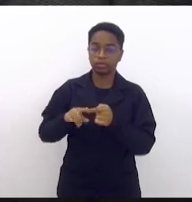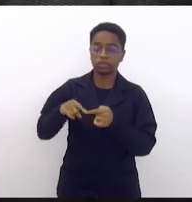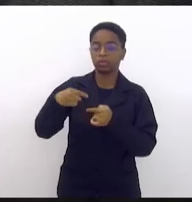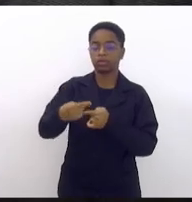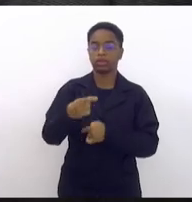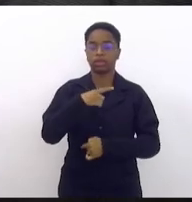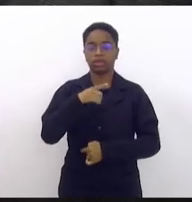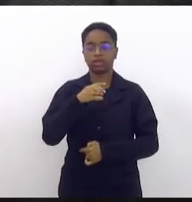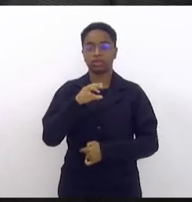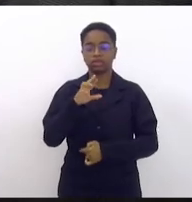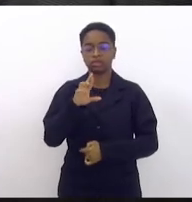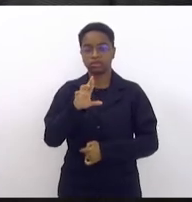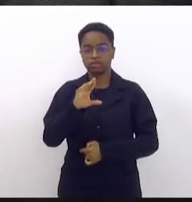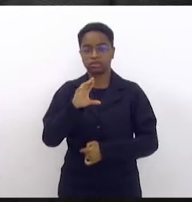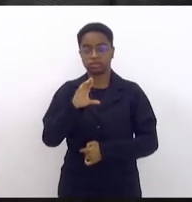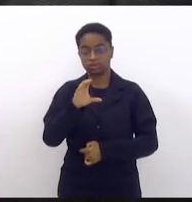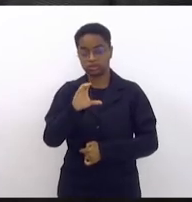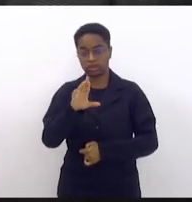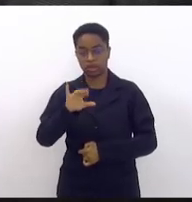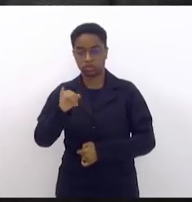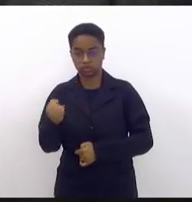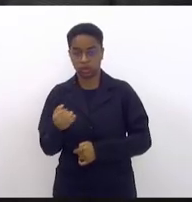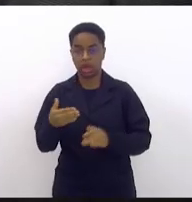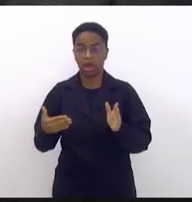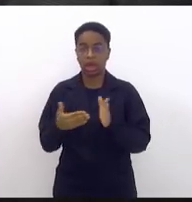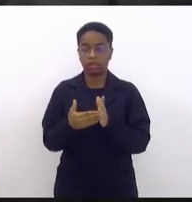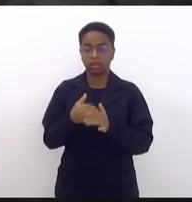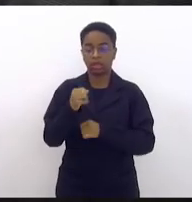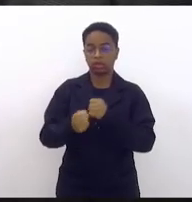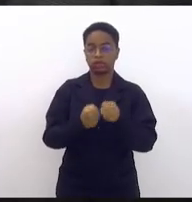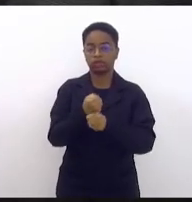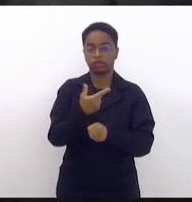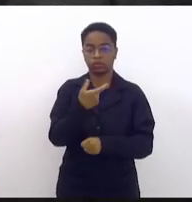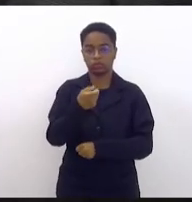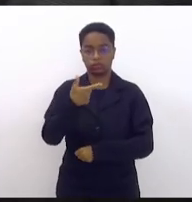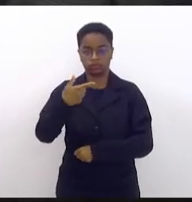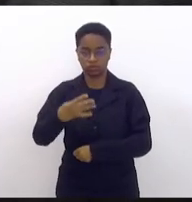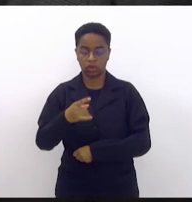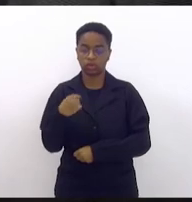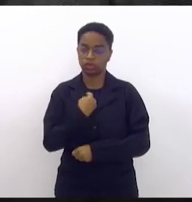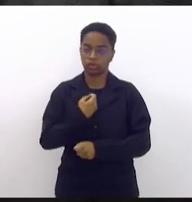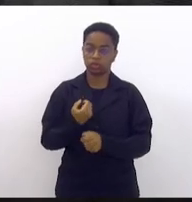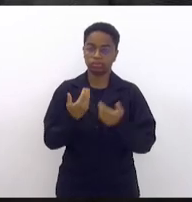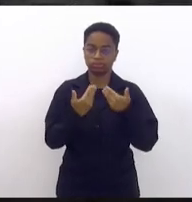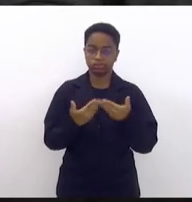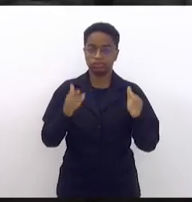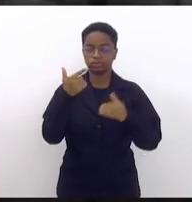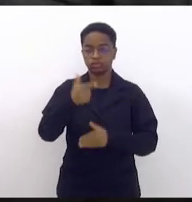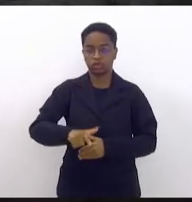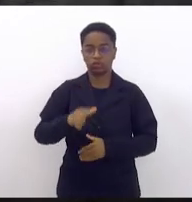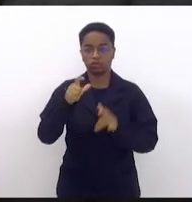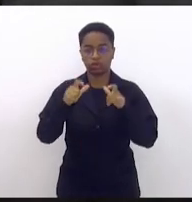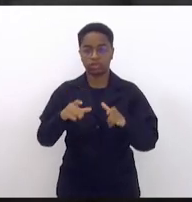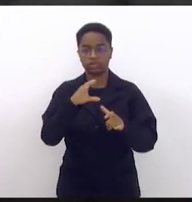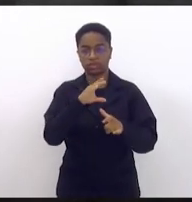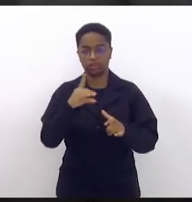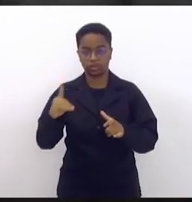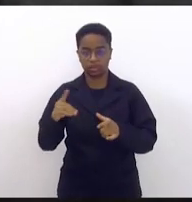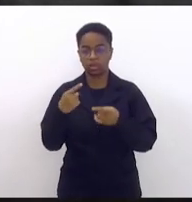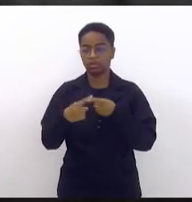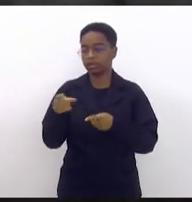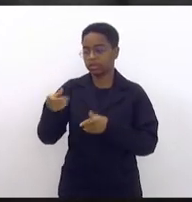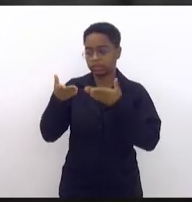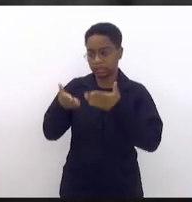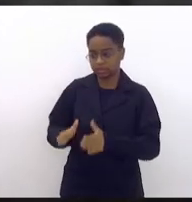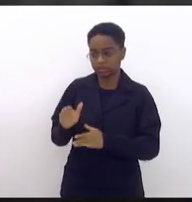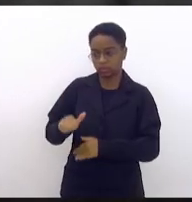CRJ até o meio do ano de 2024 Salvino vamos reativar o nosso CRJ ali da Cidade de Deus onde você foi nascido